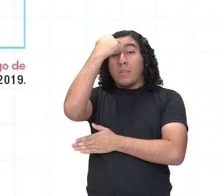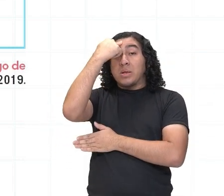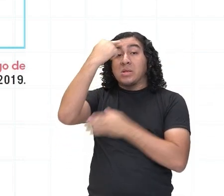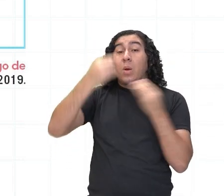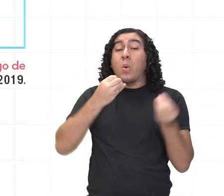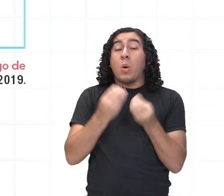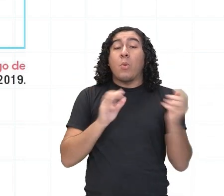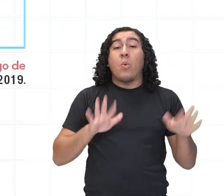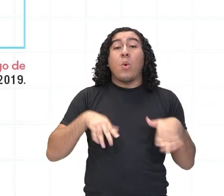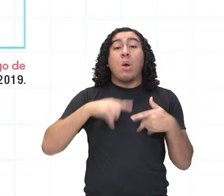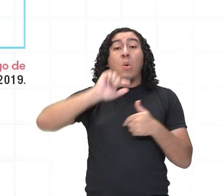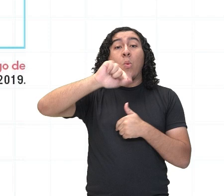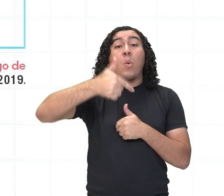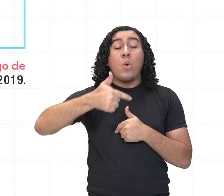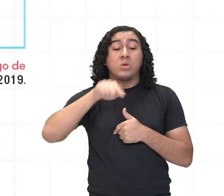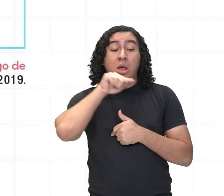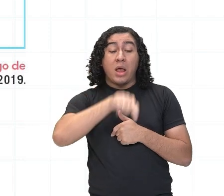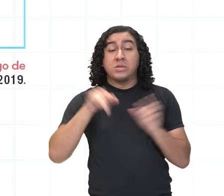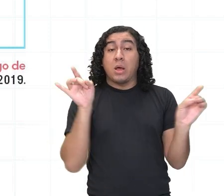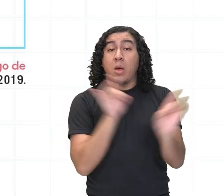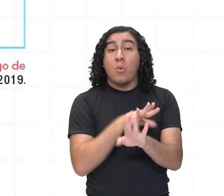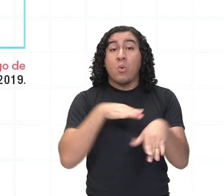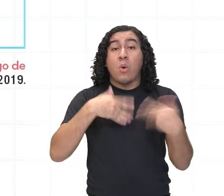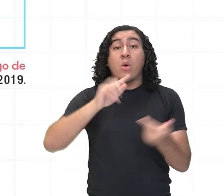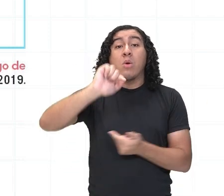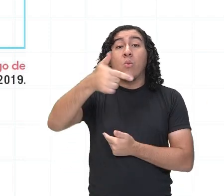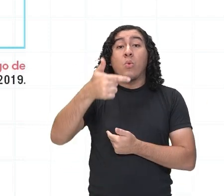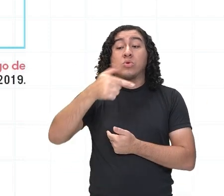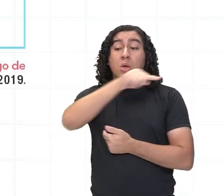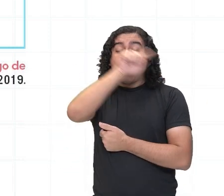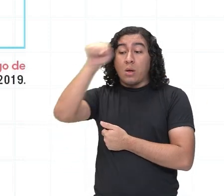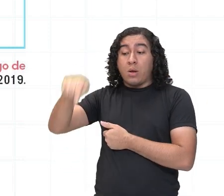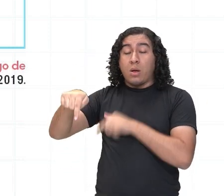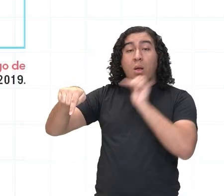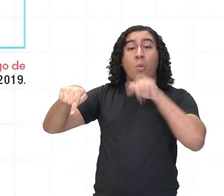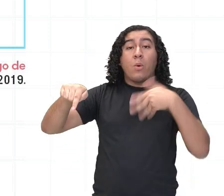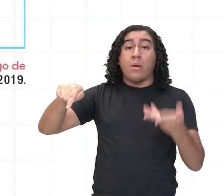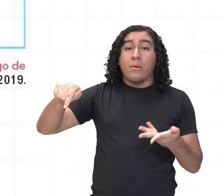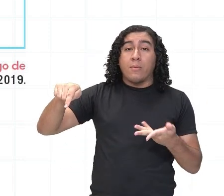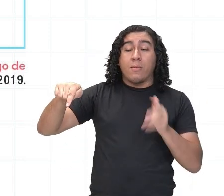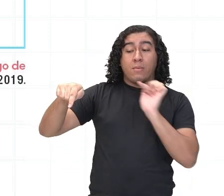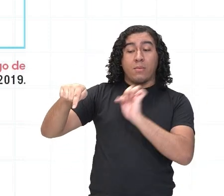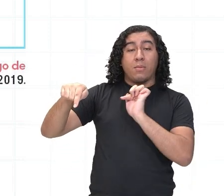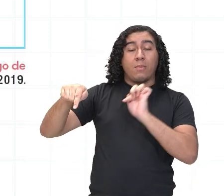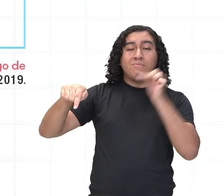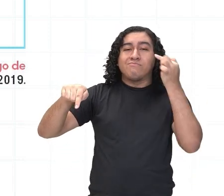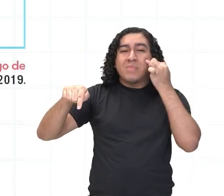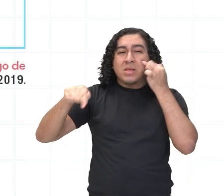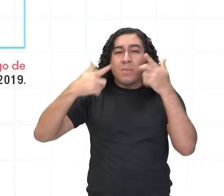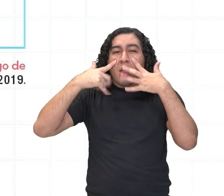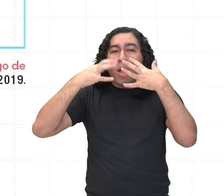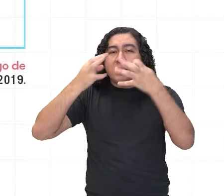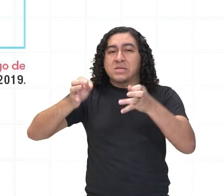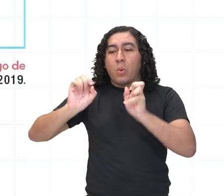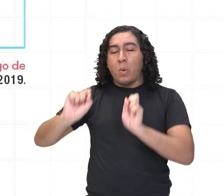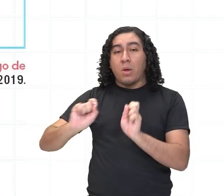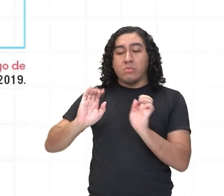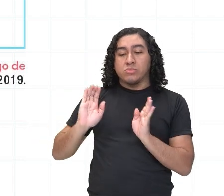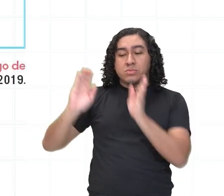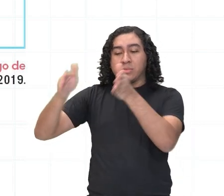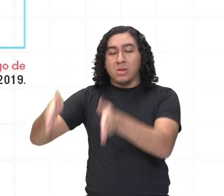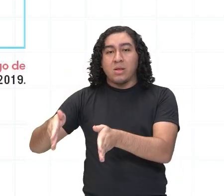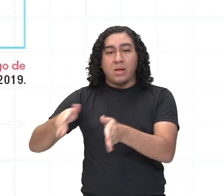é o próximo momento? Qual é o próximo elemento a desenvolver? Observem que agora chegou o momento